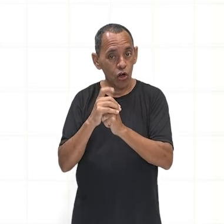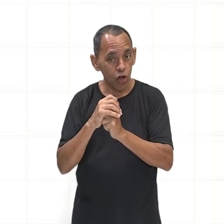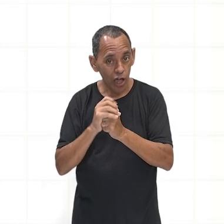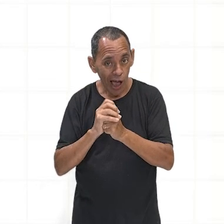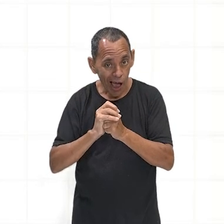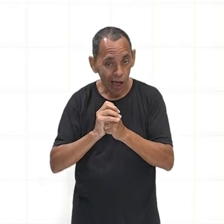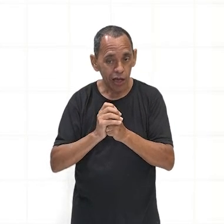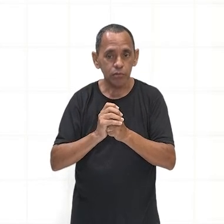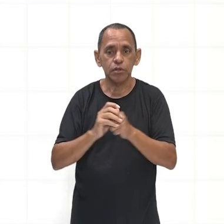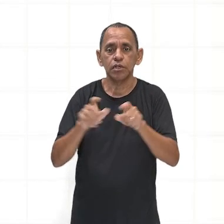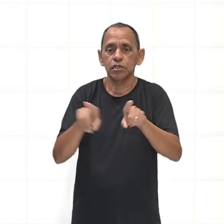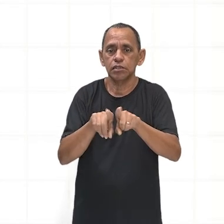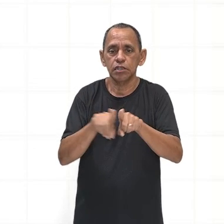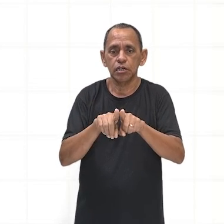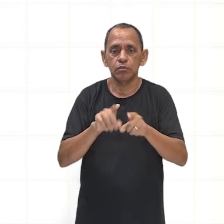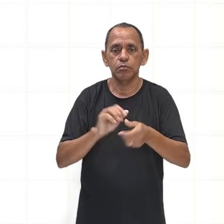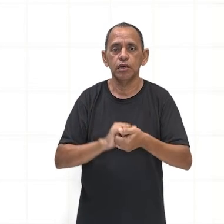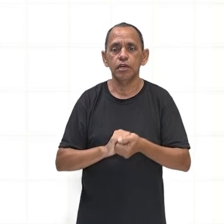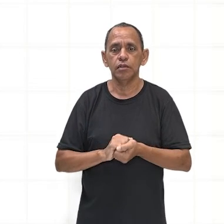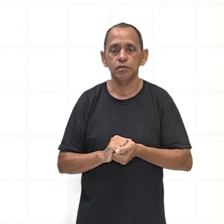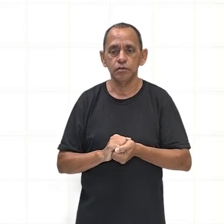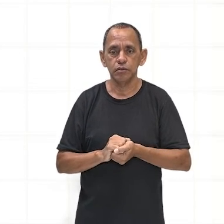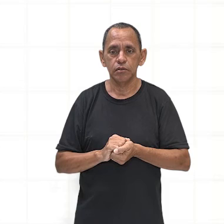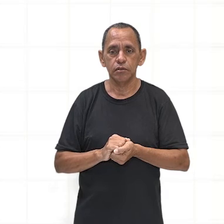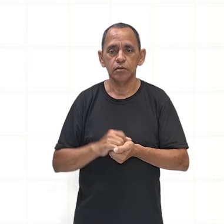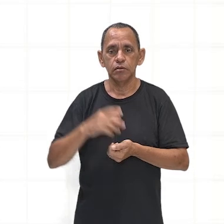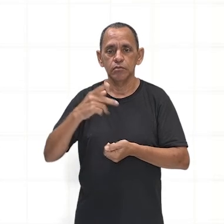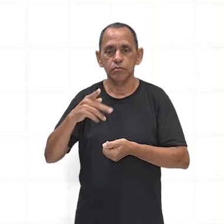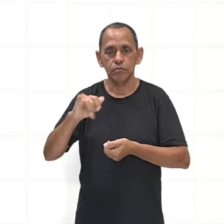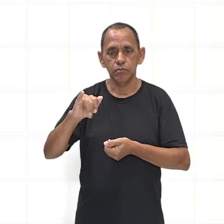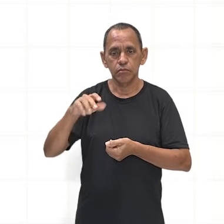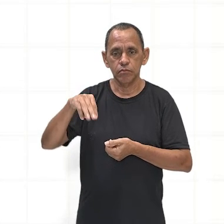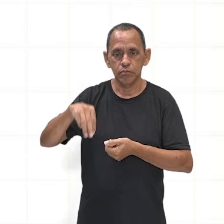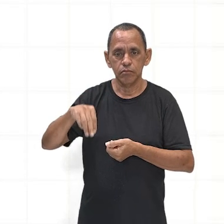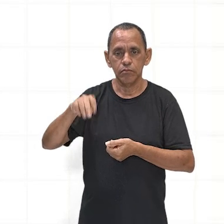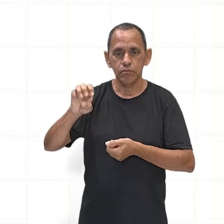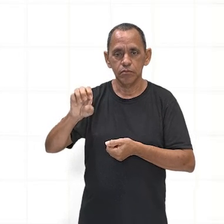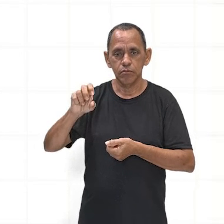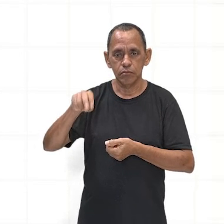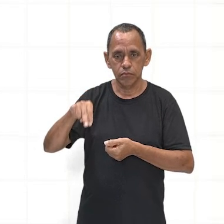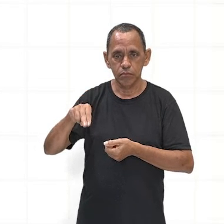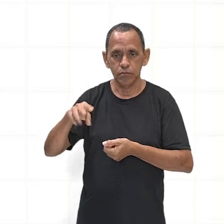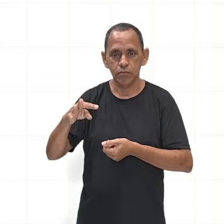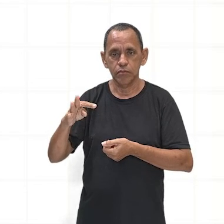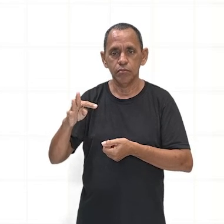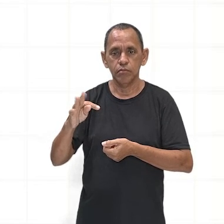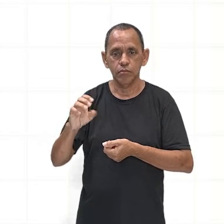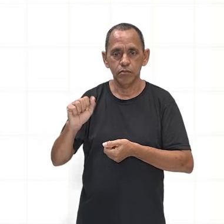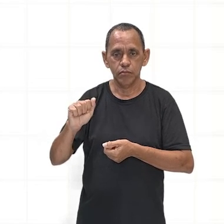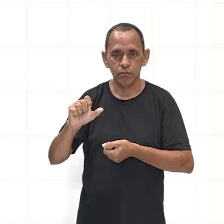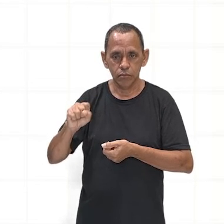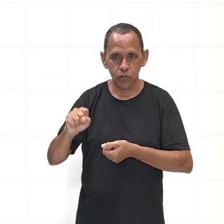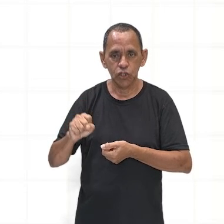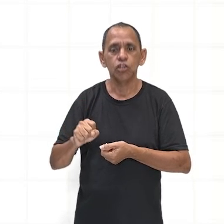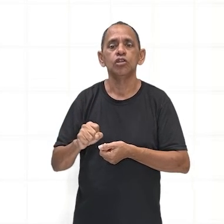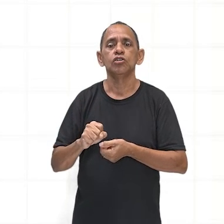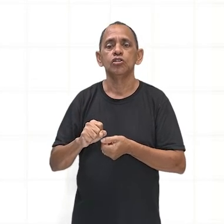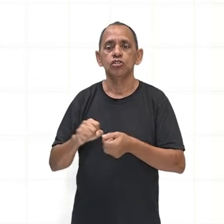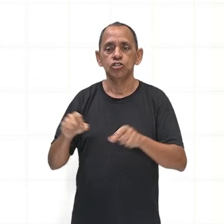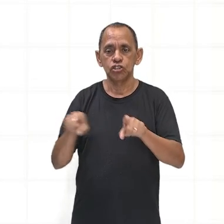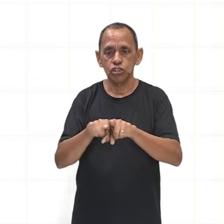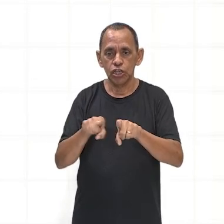tá? Também se alimentavam de carne de perus e peixes, por exemplo. A gente vai ver aí, ó, que